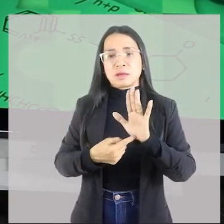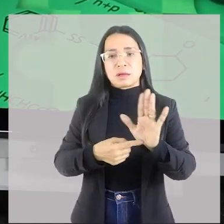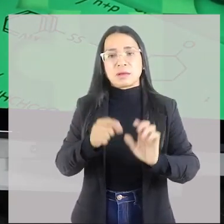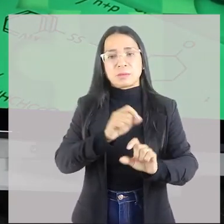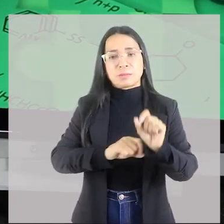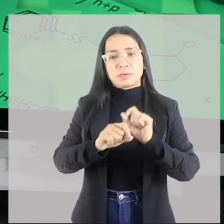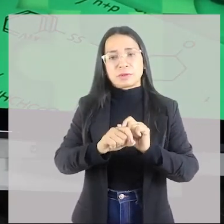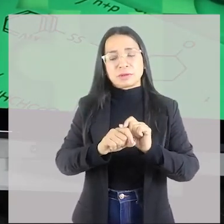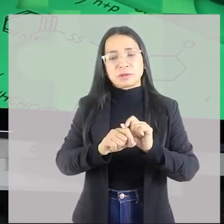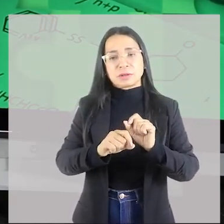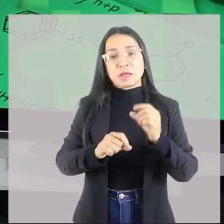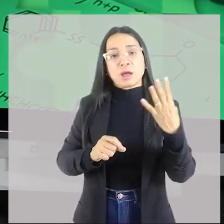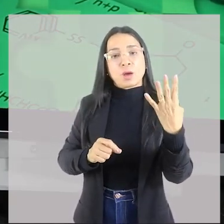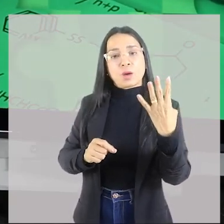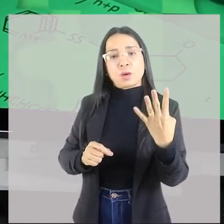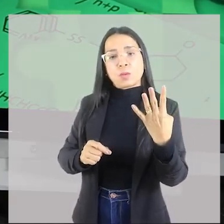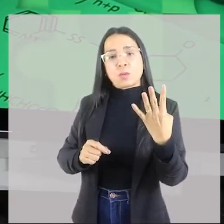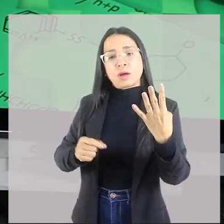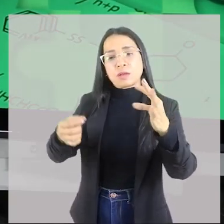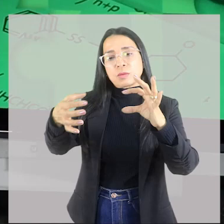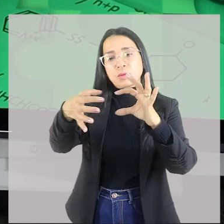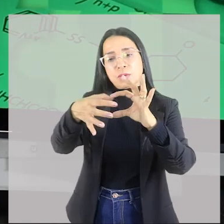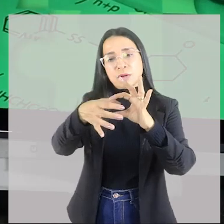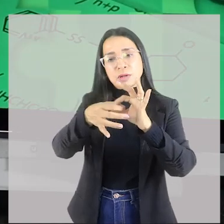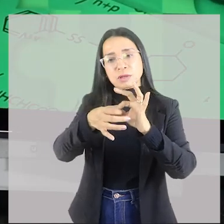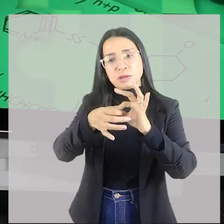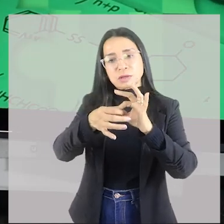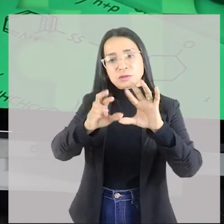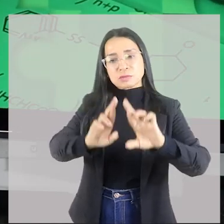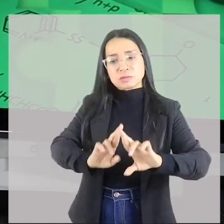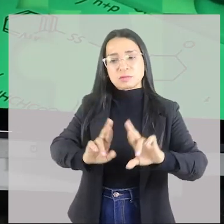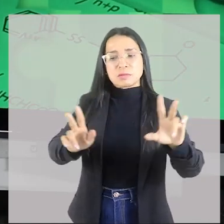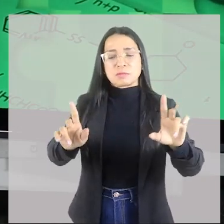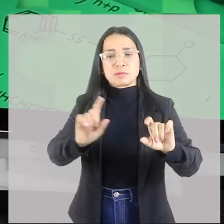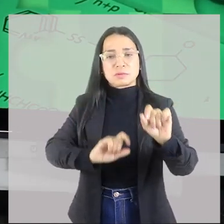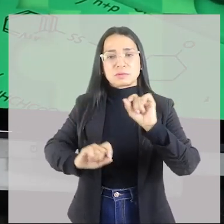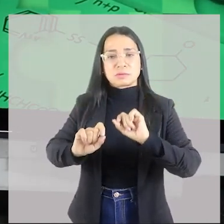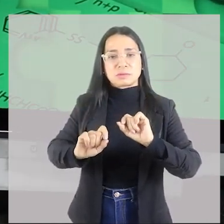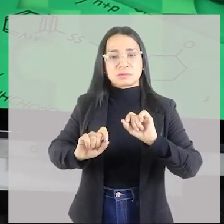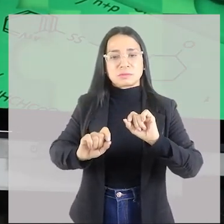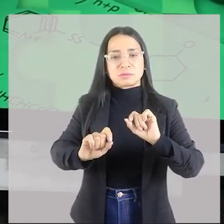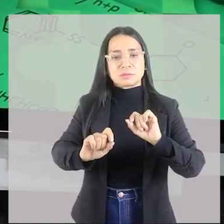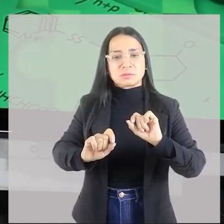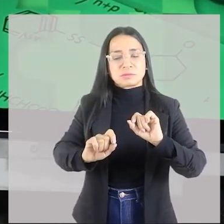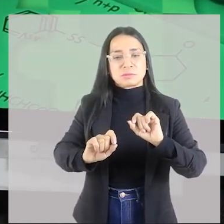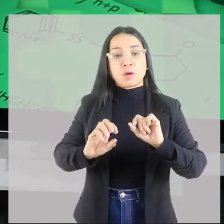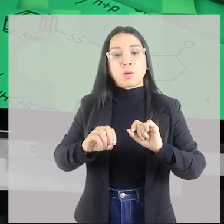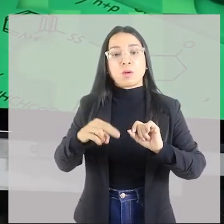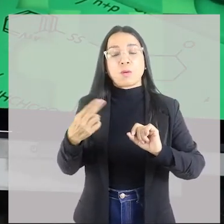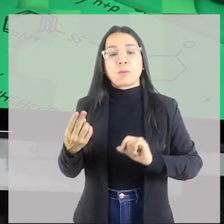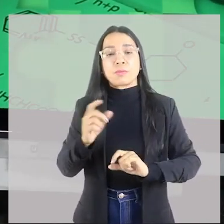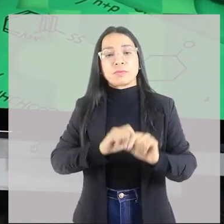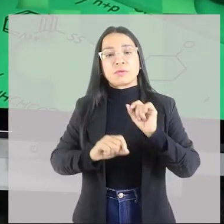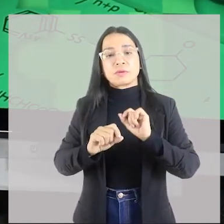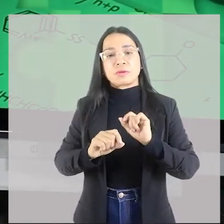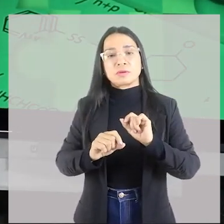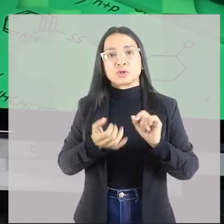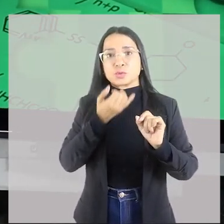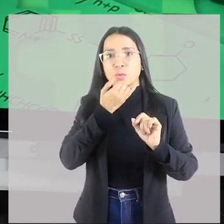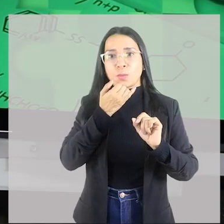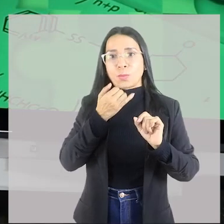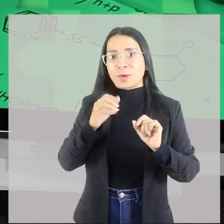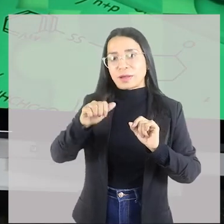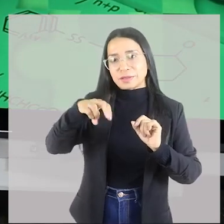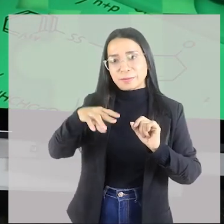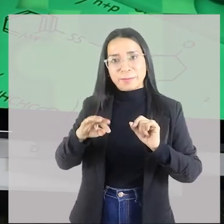apresenta 4 ligantes diferentes. Ou seja, todo e